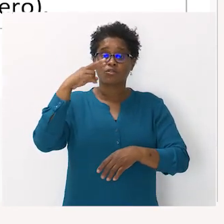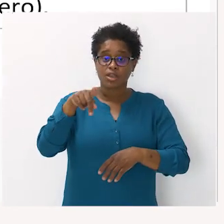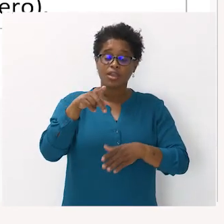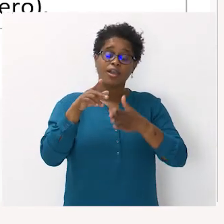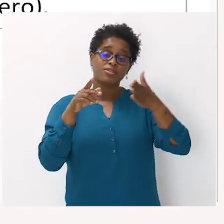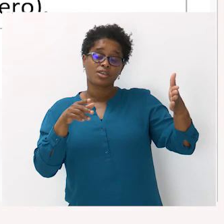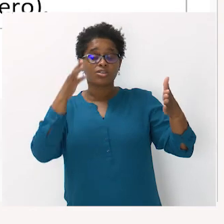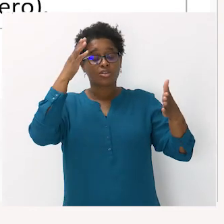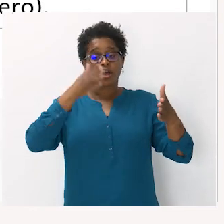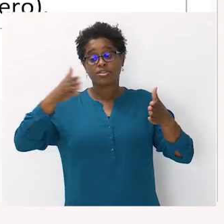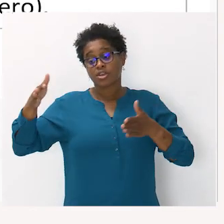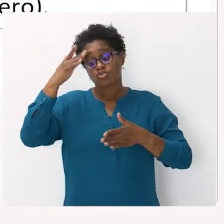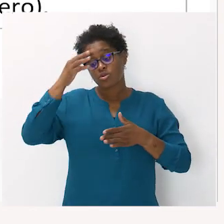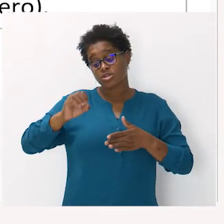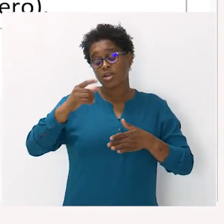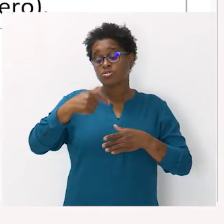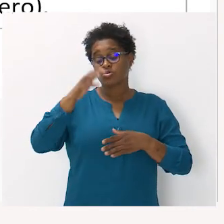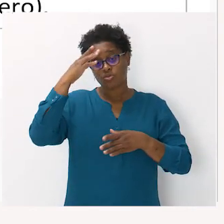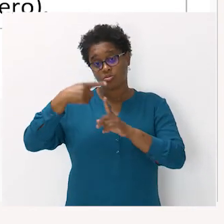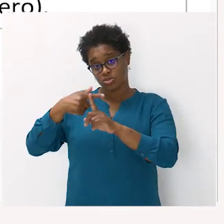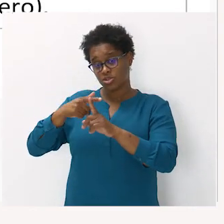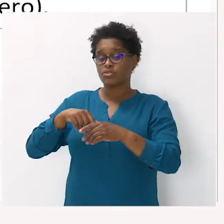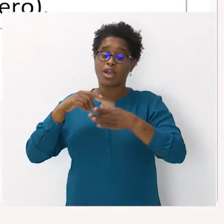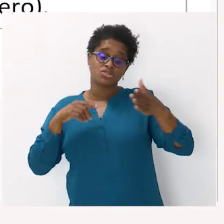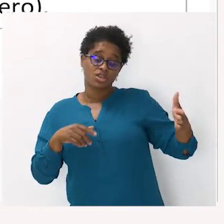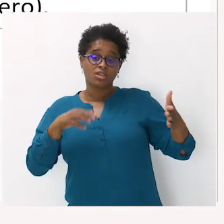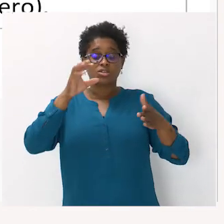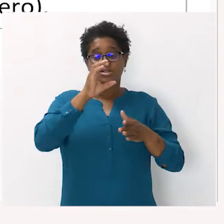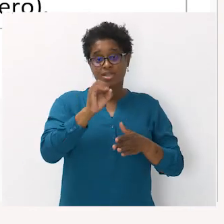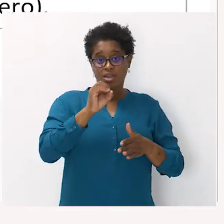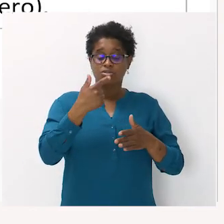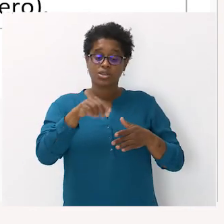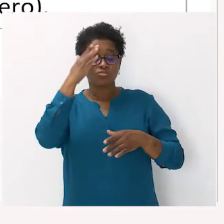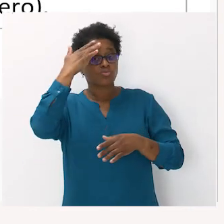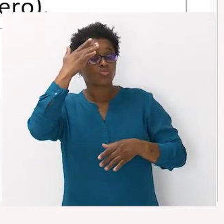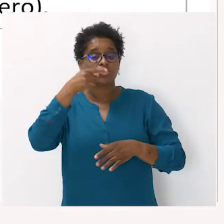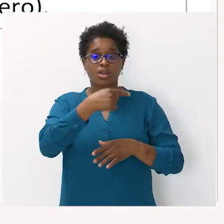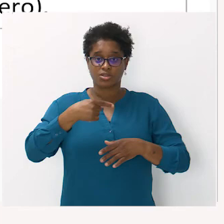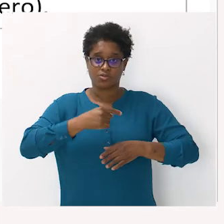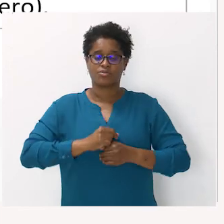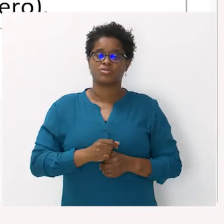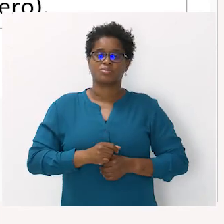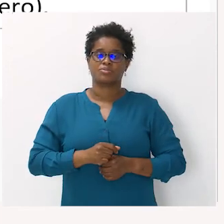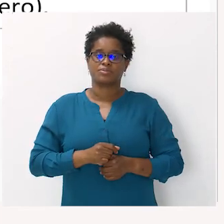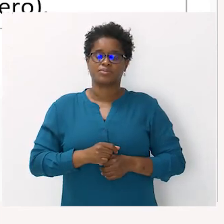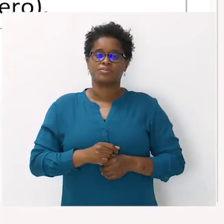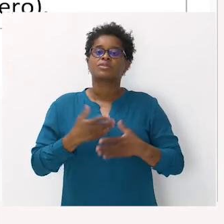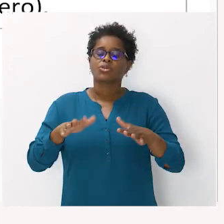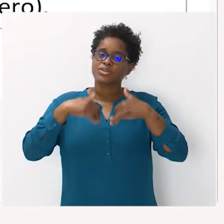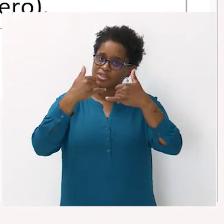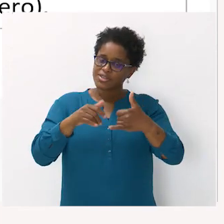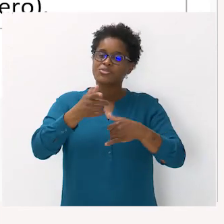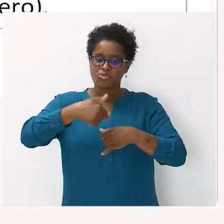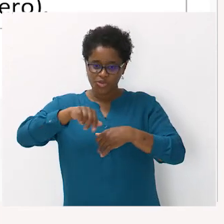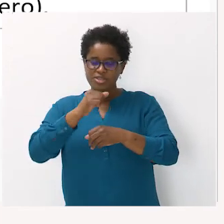à direita do número 0 nós temos os números positivos, à esquerda do 0 nós temos os números negativos. Seguindo,